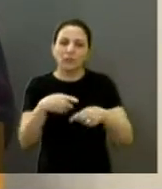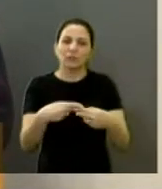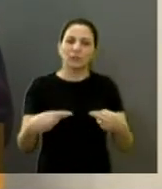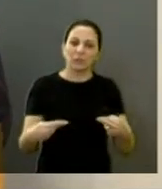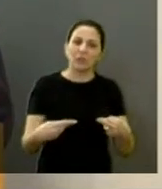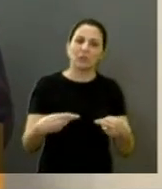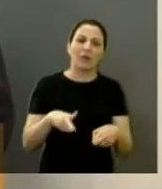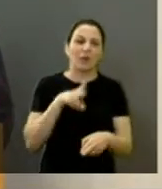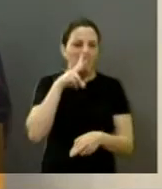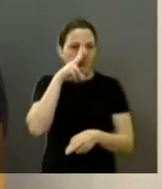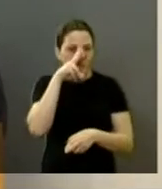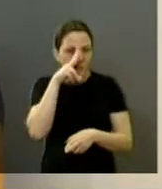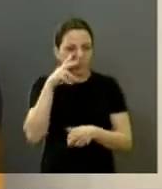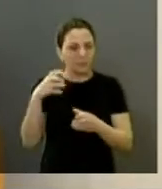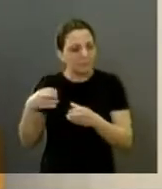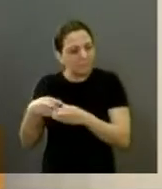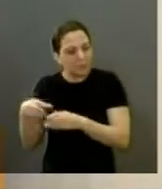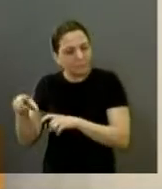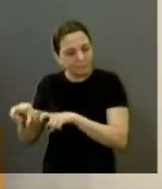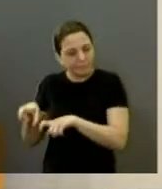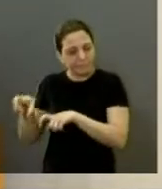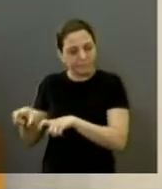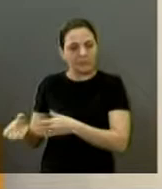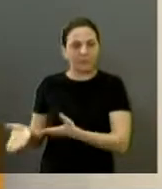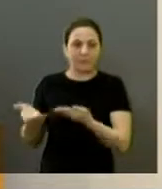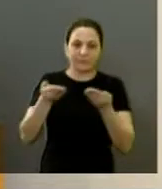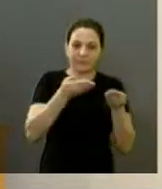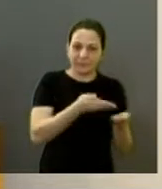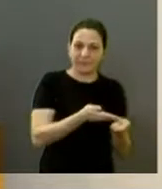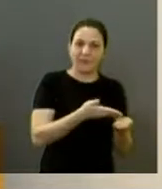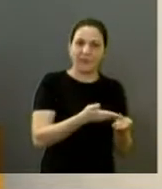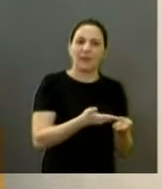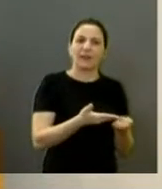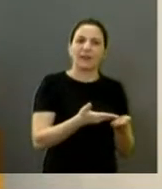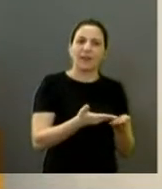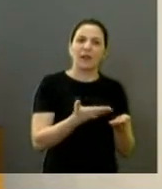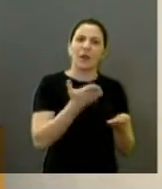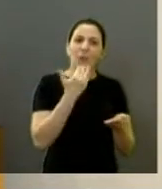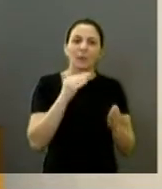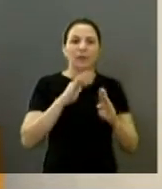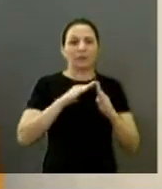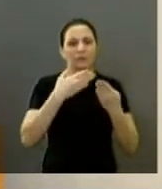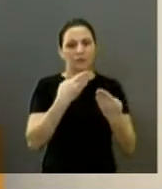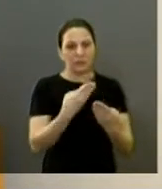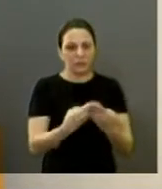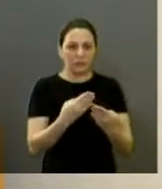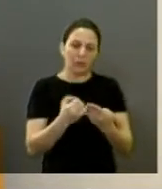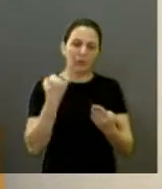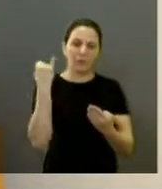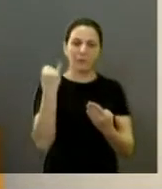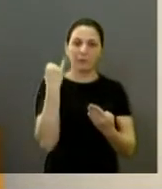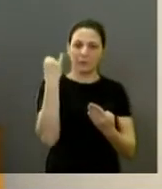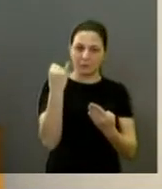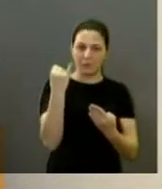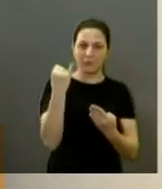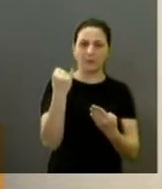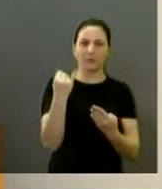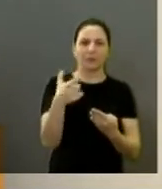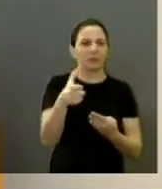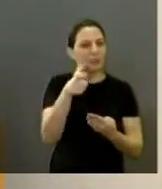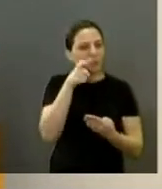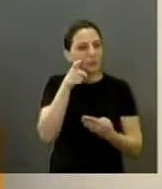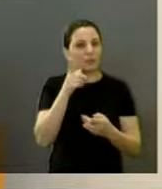para fortalecer também o pequeno produtor e também a merenda escolar que eu acho que é muito importante isso muito interessante